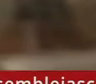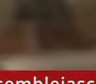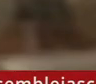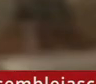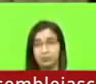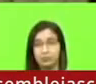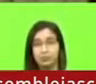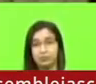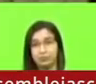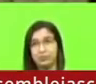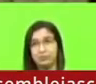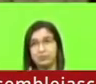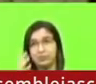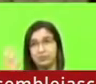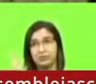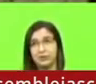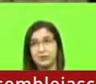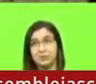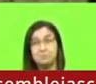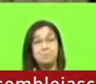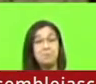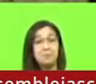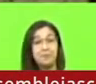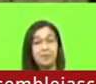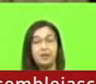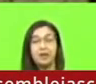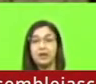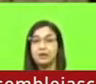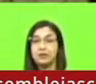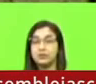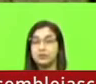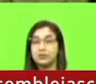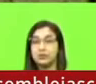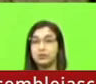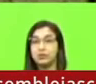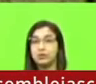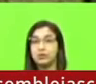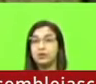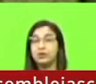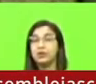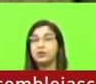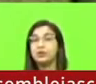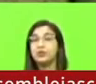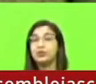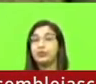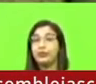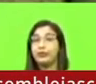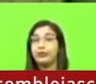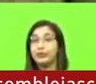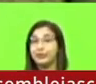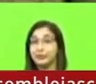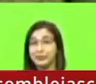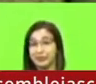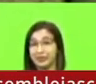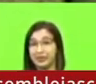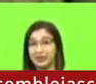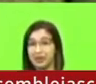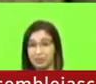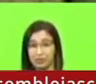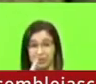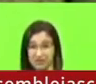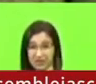ouvir. Porque o estado resolveu fazer aquilo que não era sua competência e